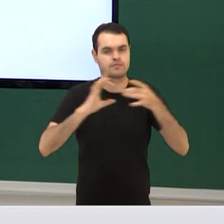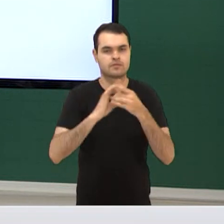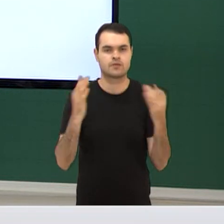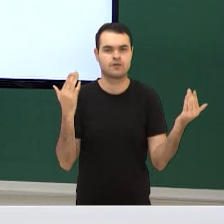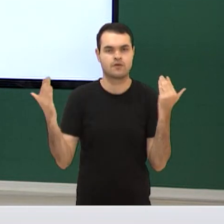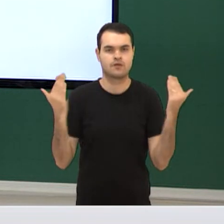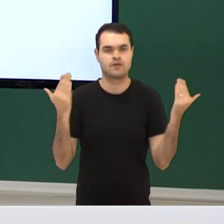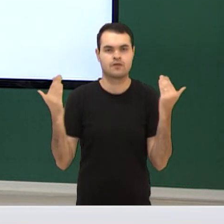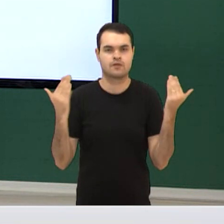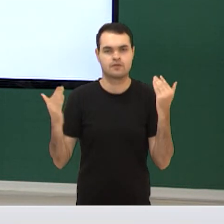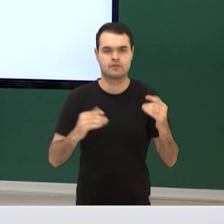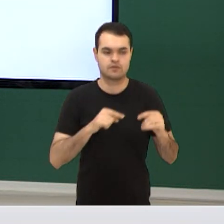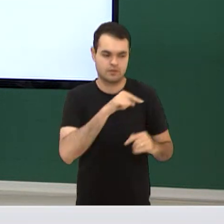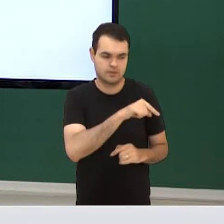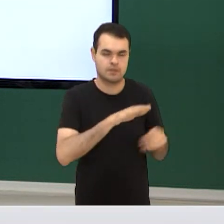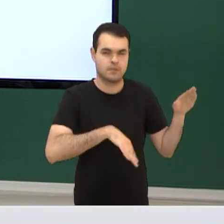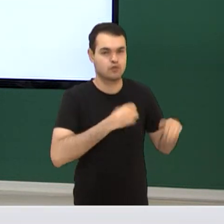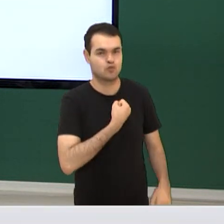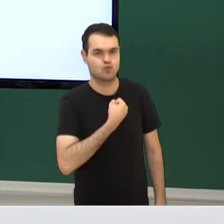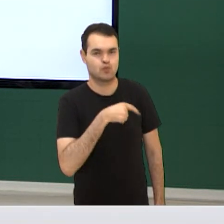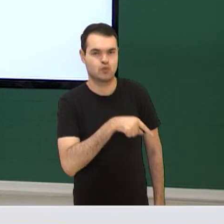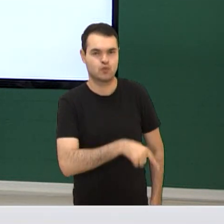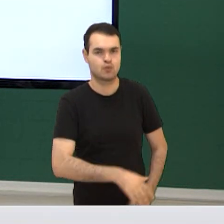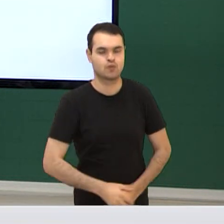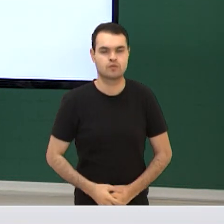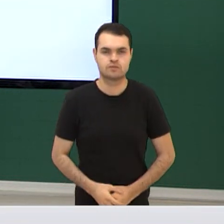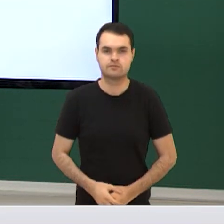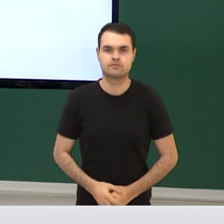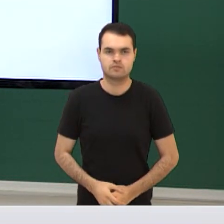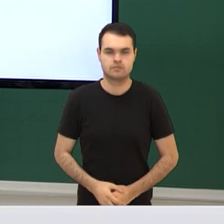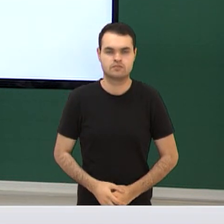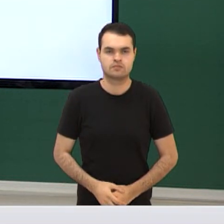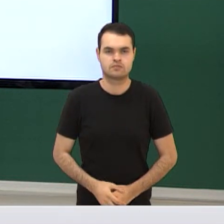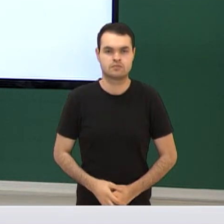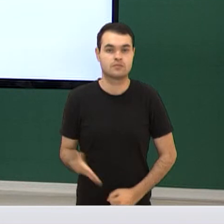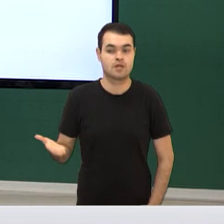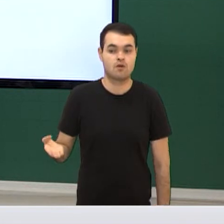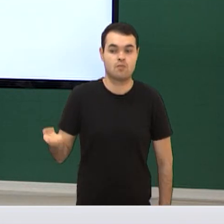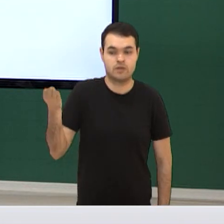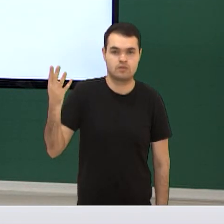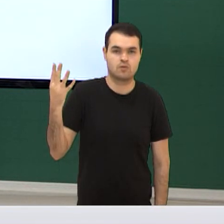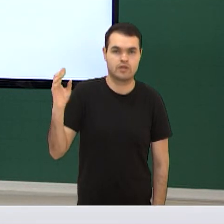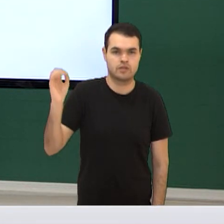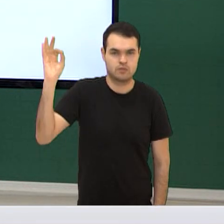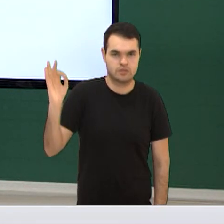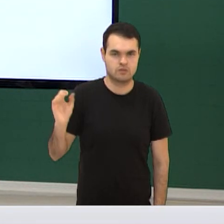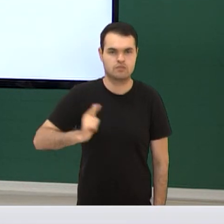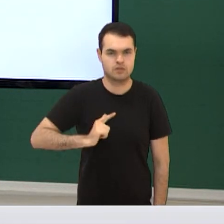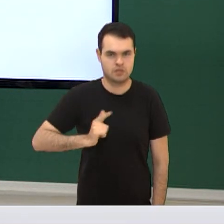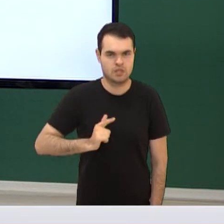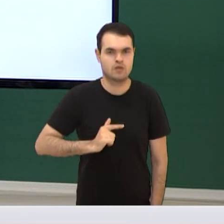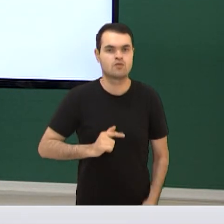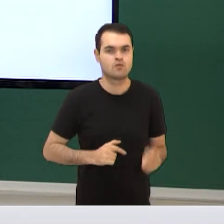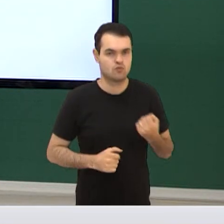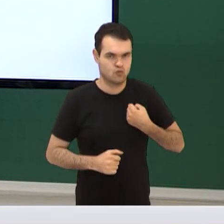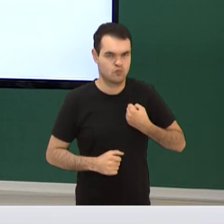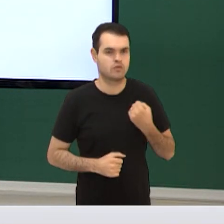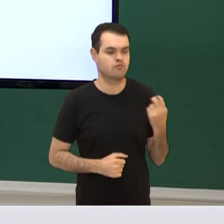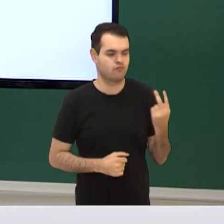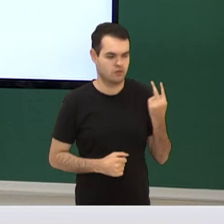é 40%? Depende do valor que você está se baseando. Então, pensando assim, a letra D já não